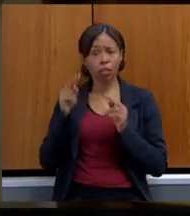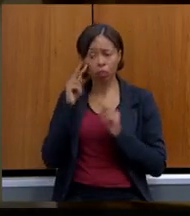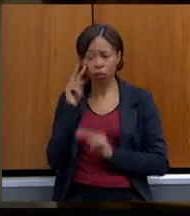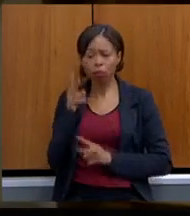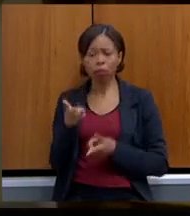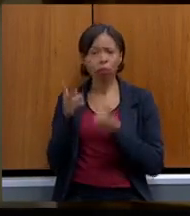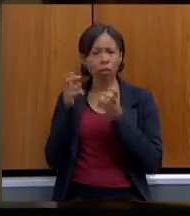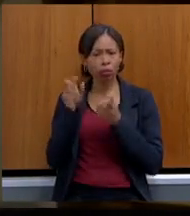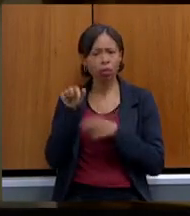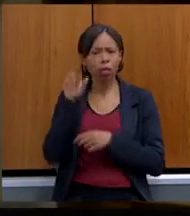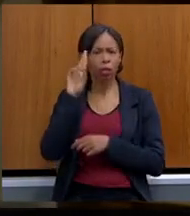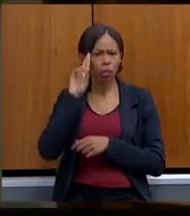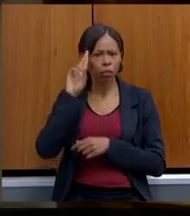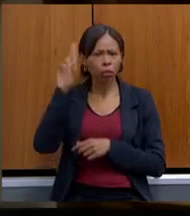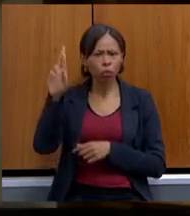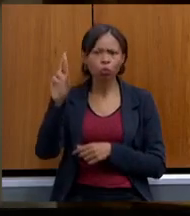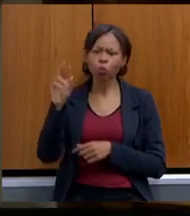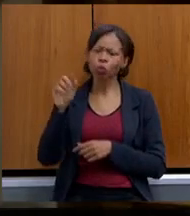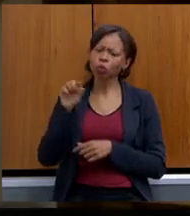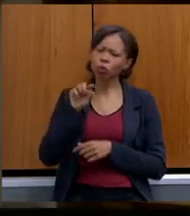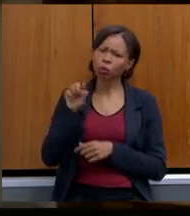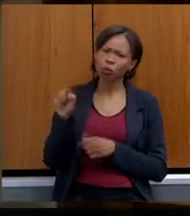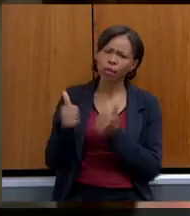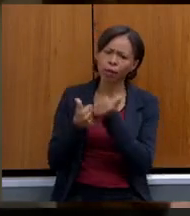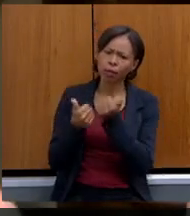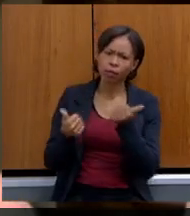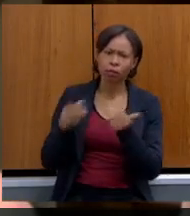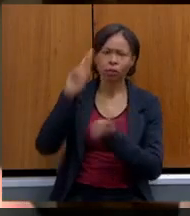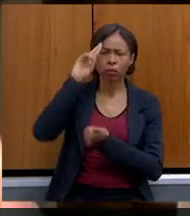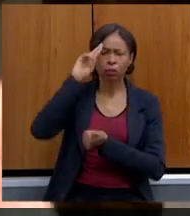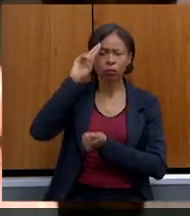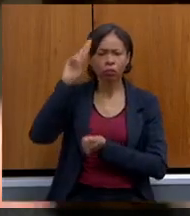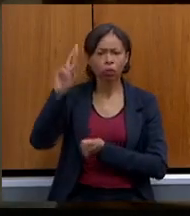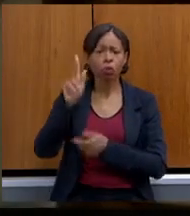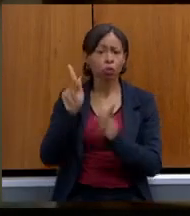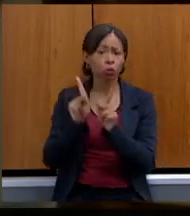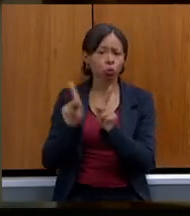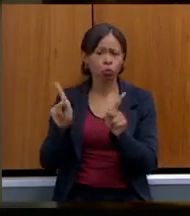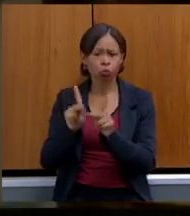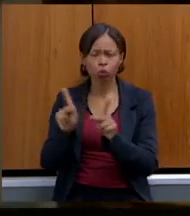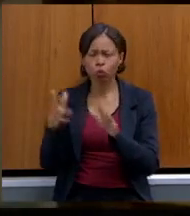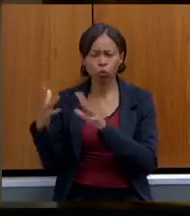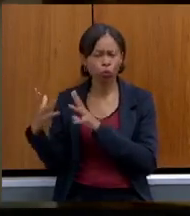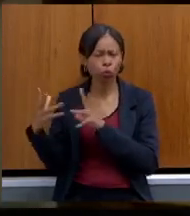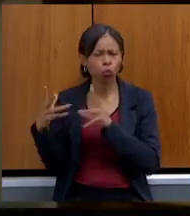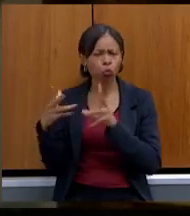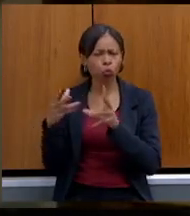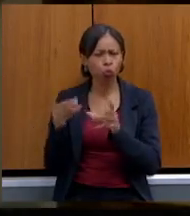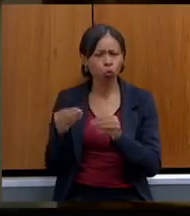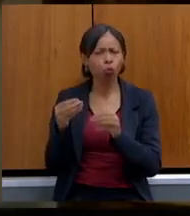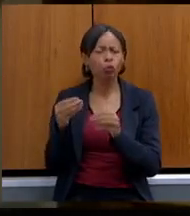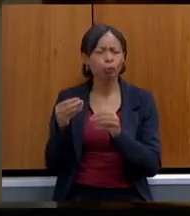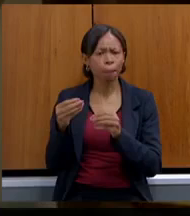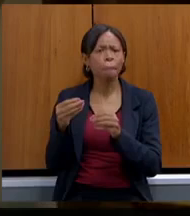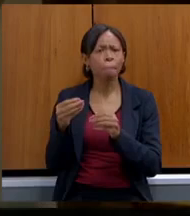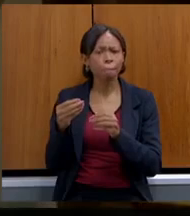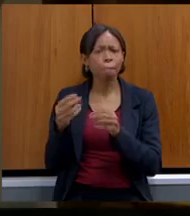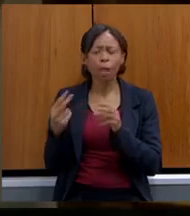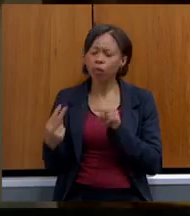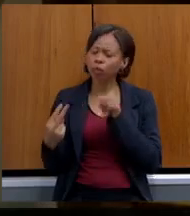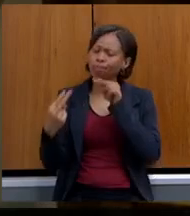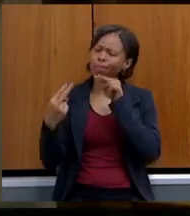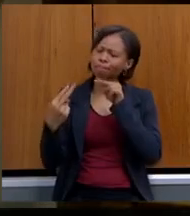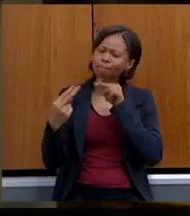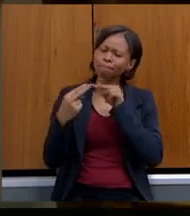nos olhos da diretora nos olhos da vice-diretora da professora que todas elas foram lá nos receber eu